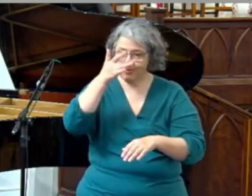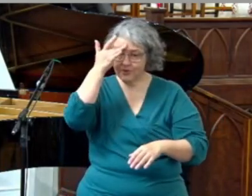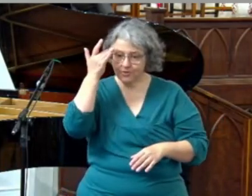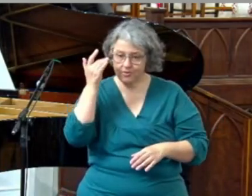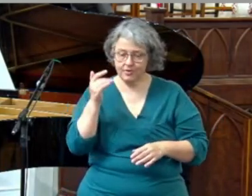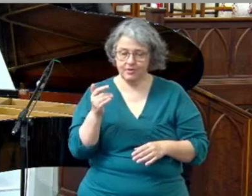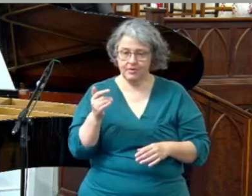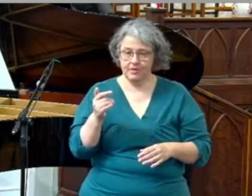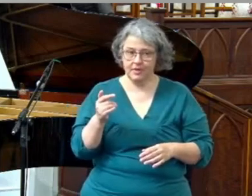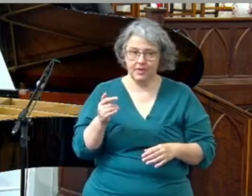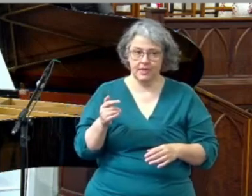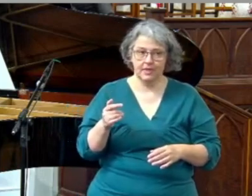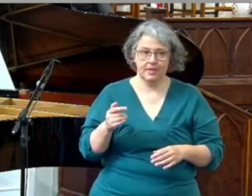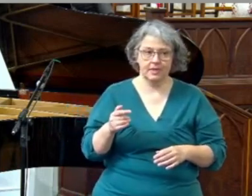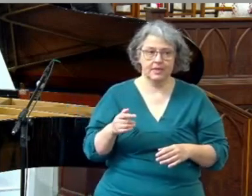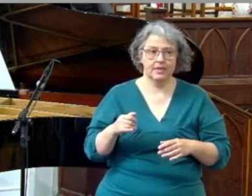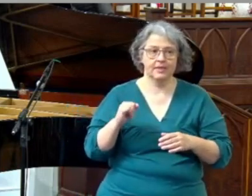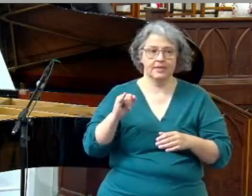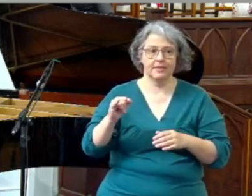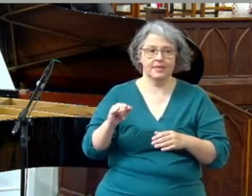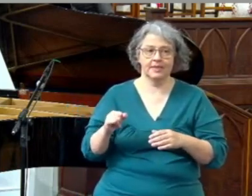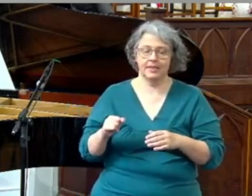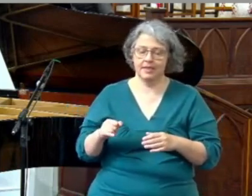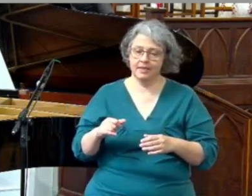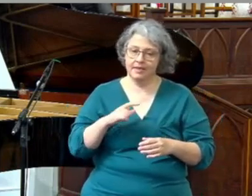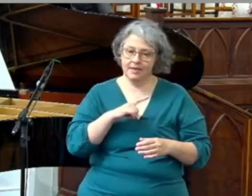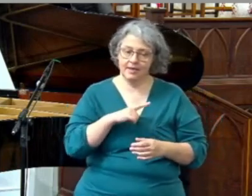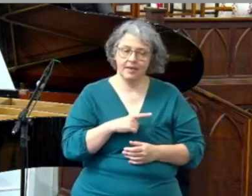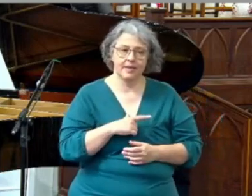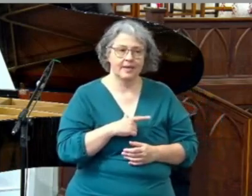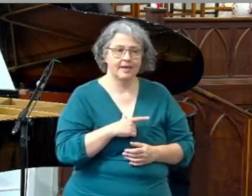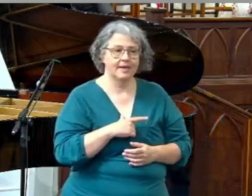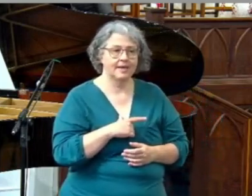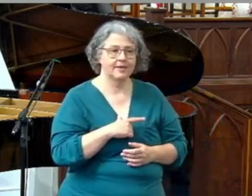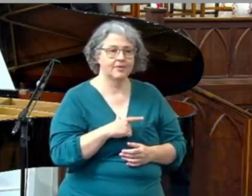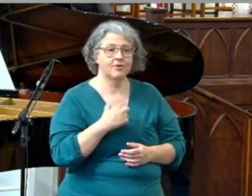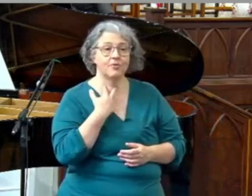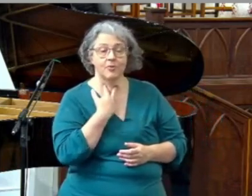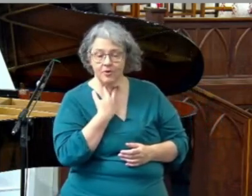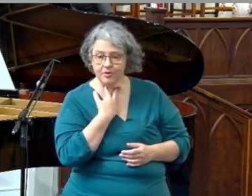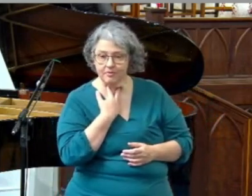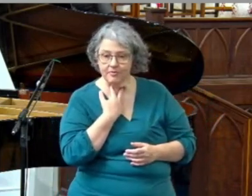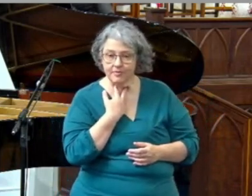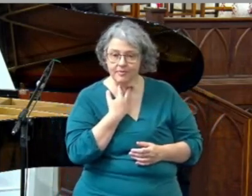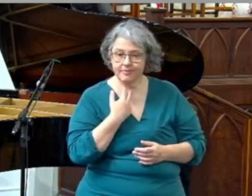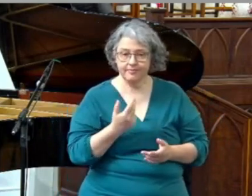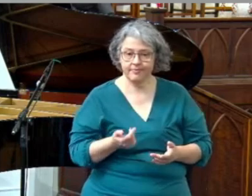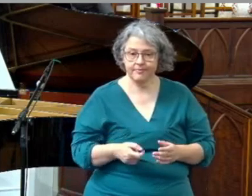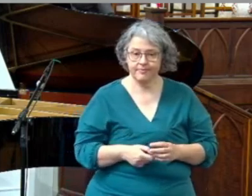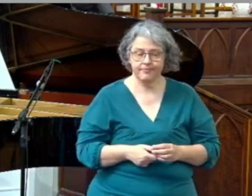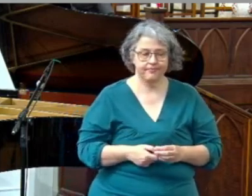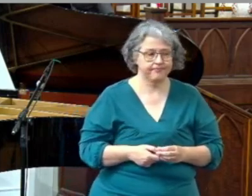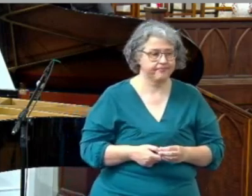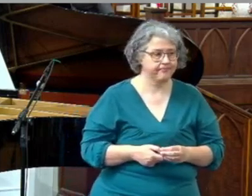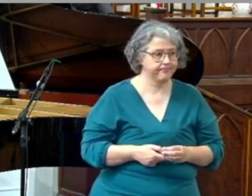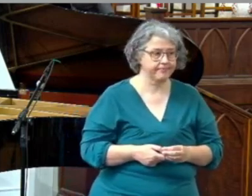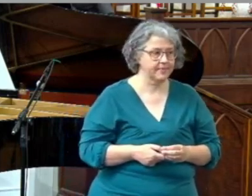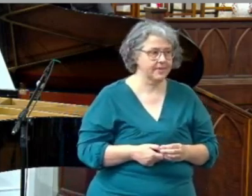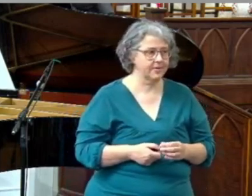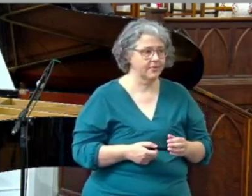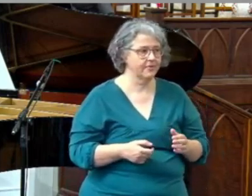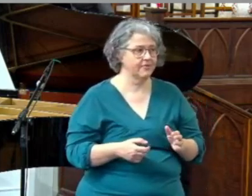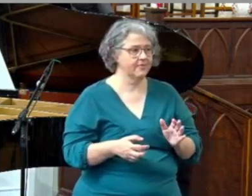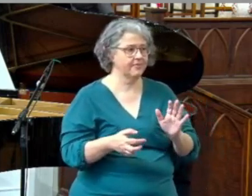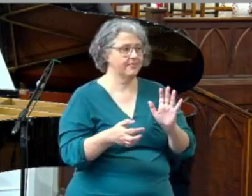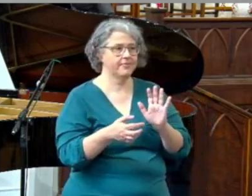Pois é, então o ensino do texto não é para você. Mas isso não é estranho, é um ensino de Cristo, de